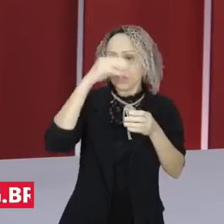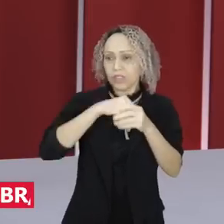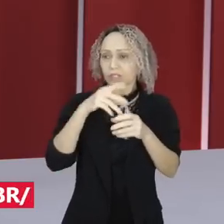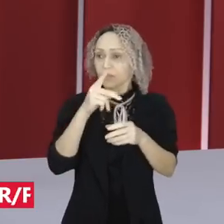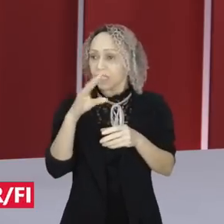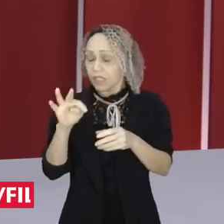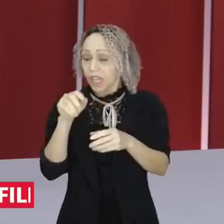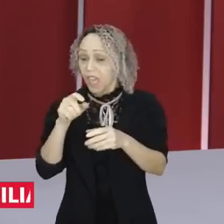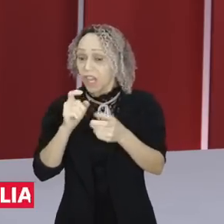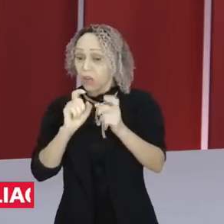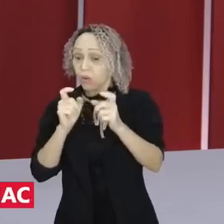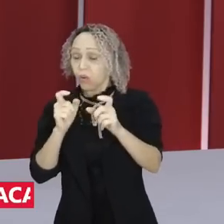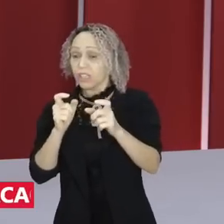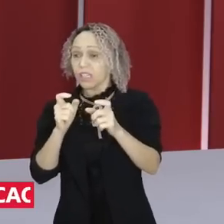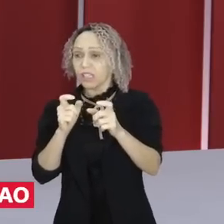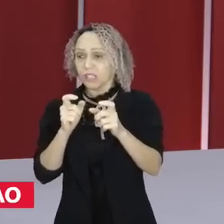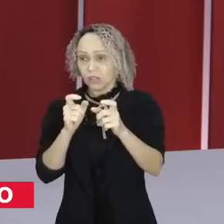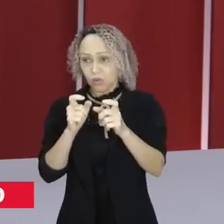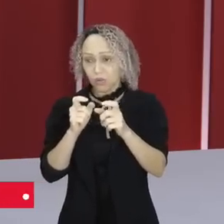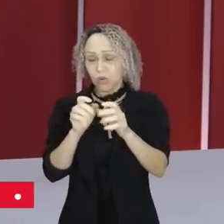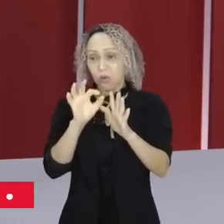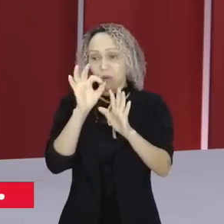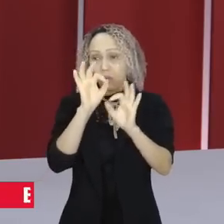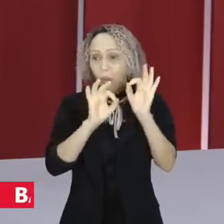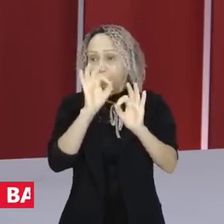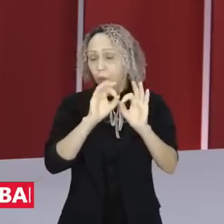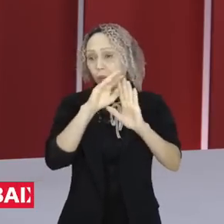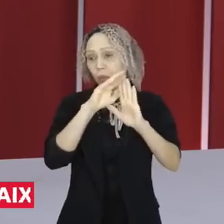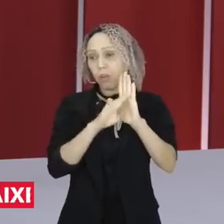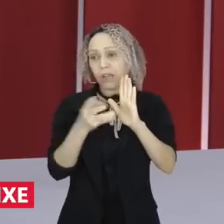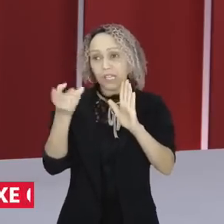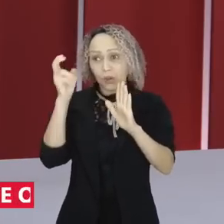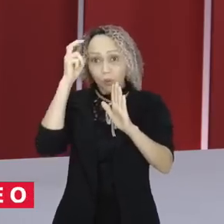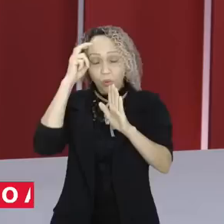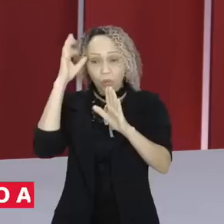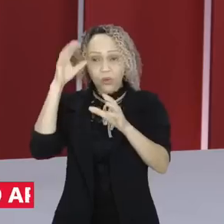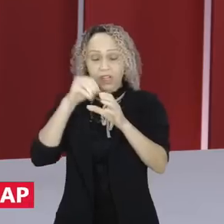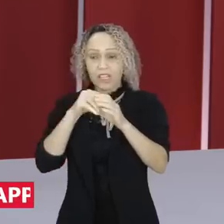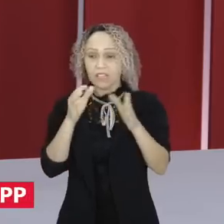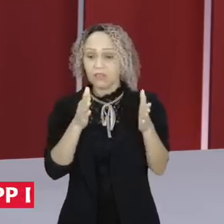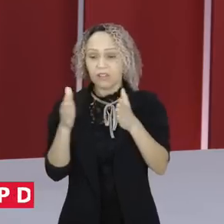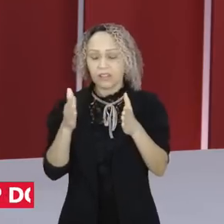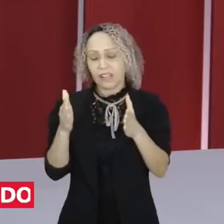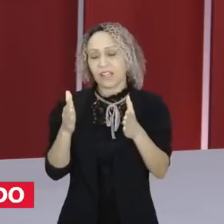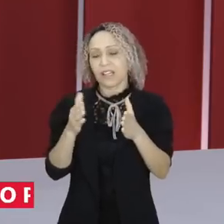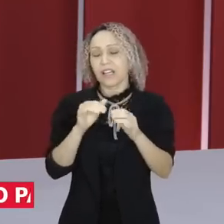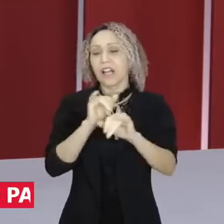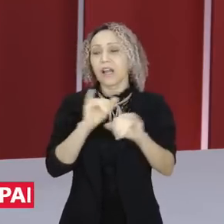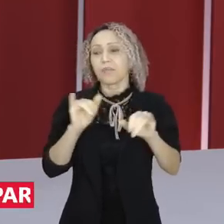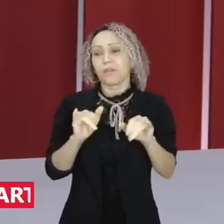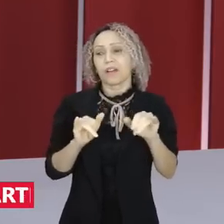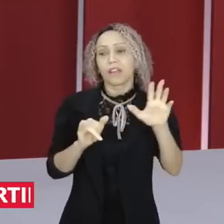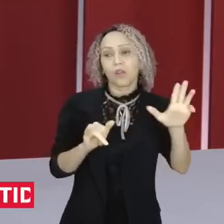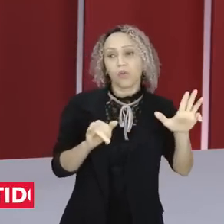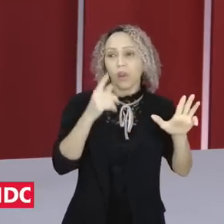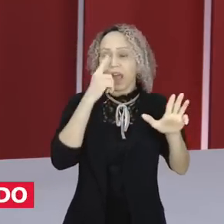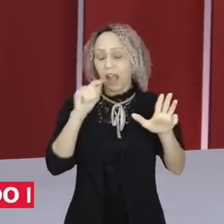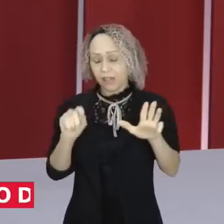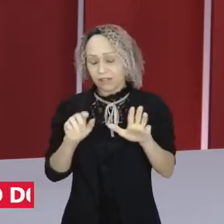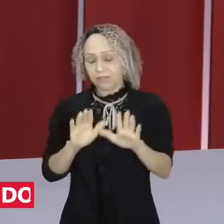chapa Lula-Alckmin para o setor. Então, que notícia boa, dupla notícia boa aí, Margareth Menezes e Márcio